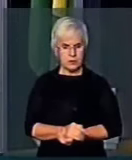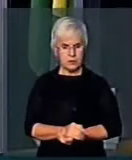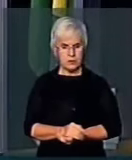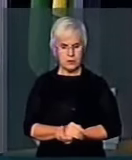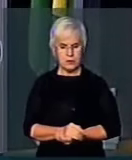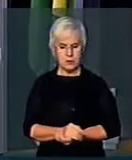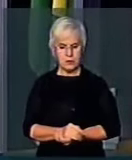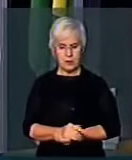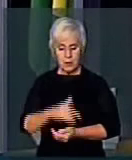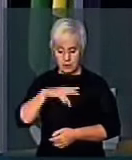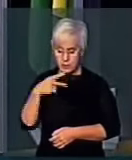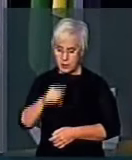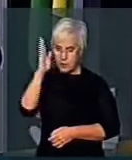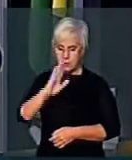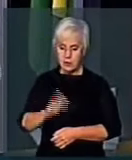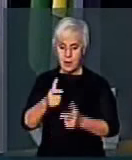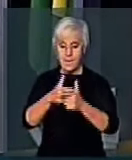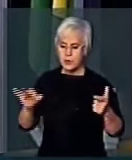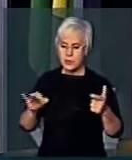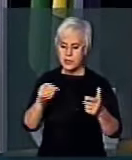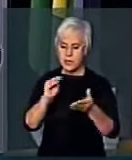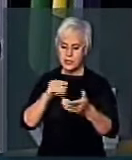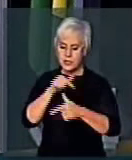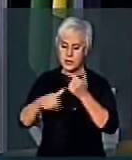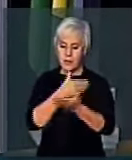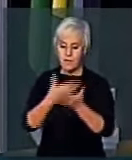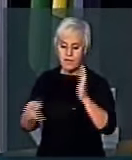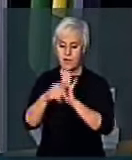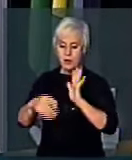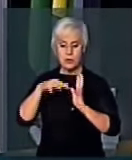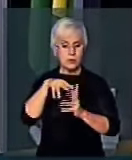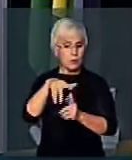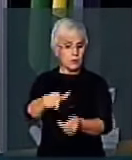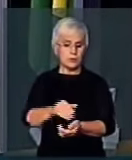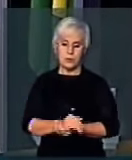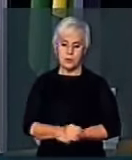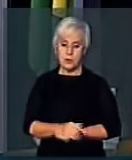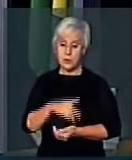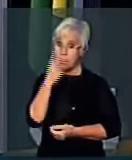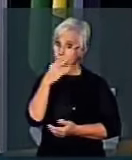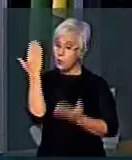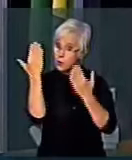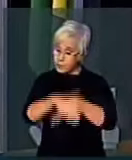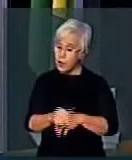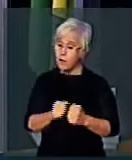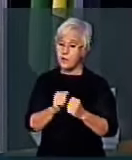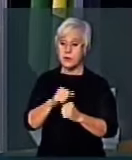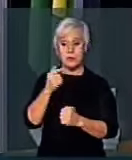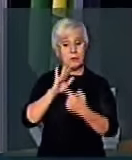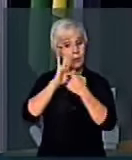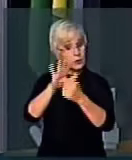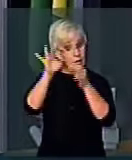Mentira! Nós temos a maior taxa de desemprego do mundo. E eu tenho 2 provas dos 9